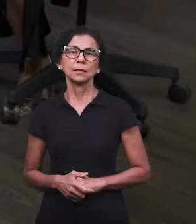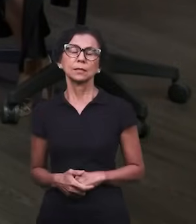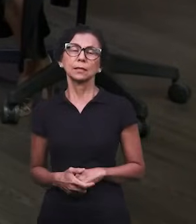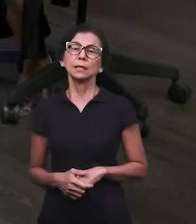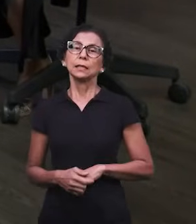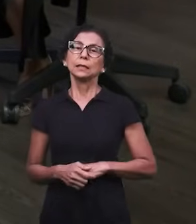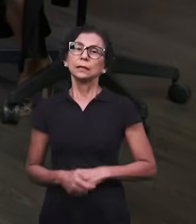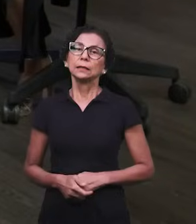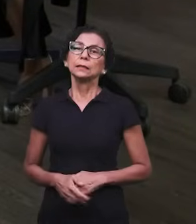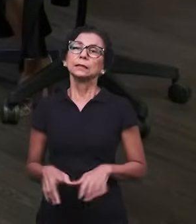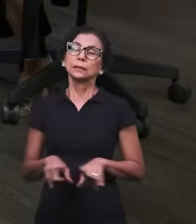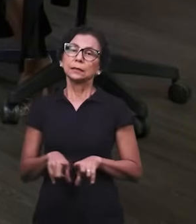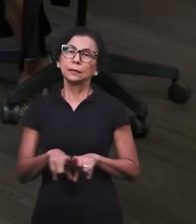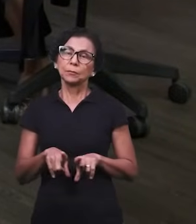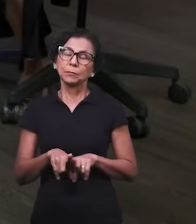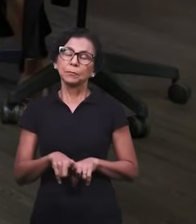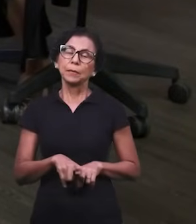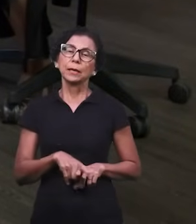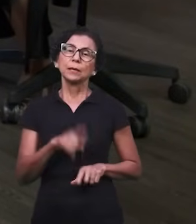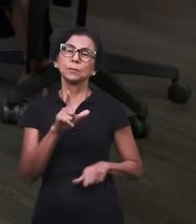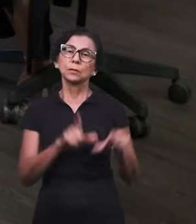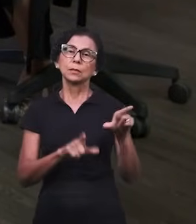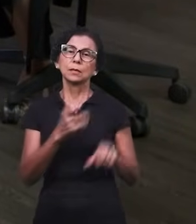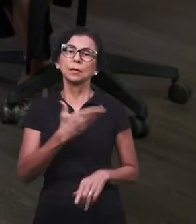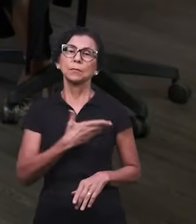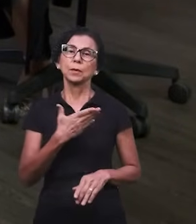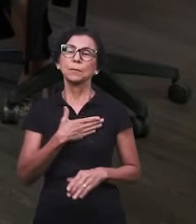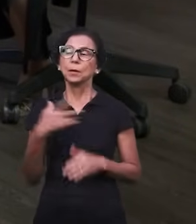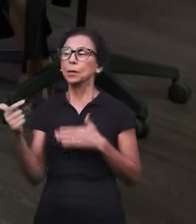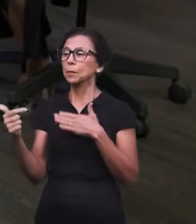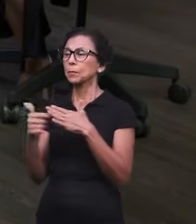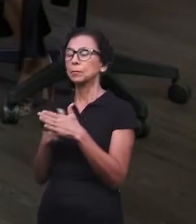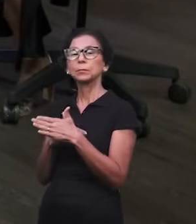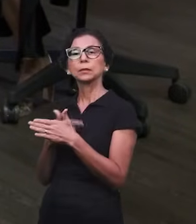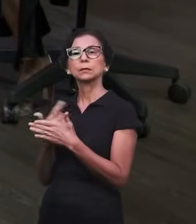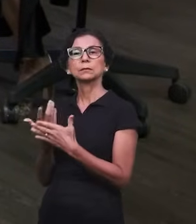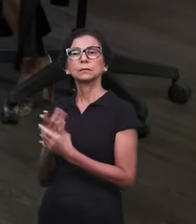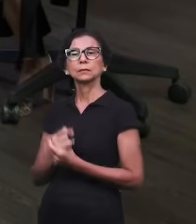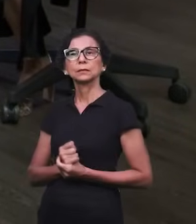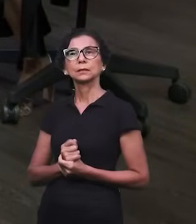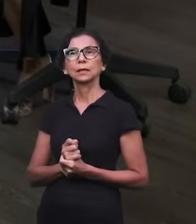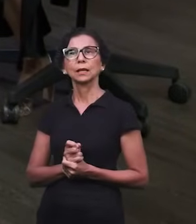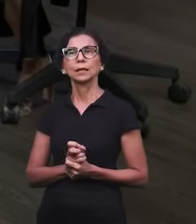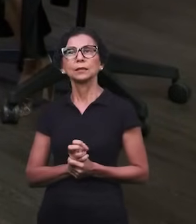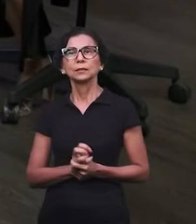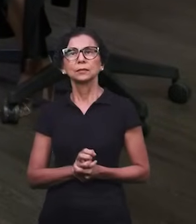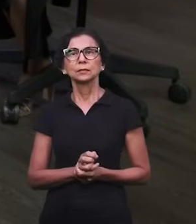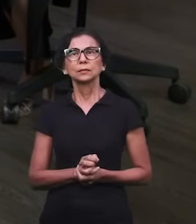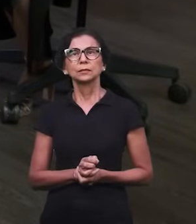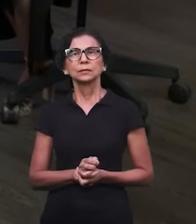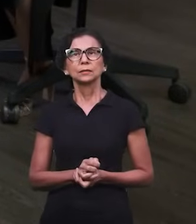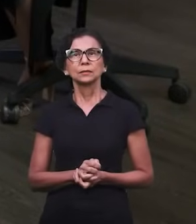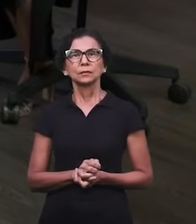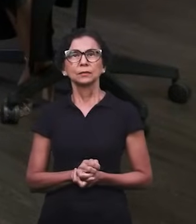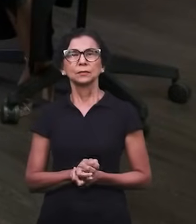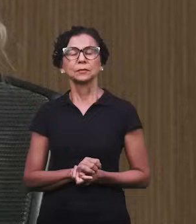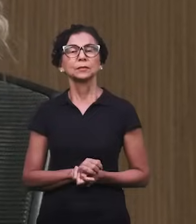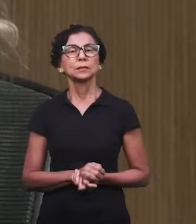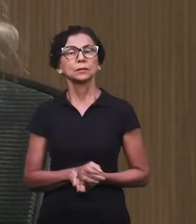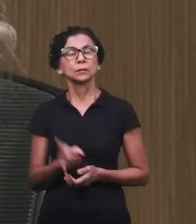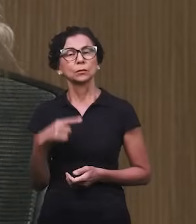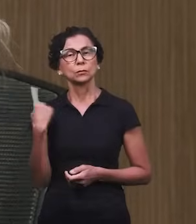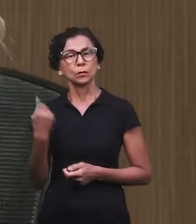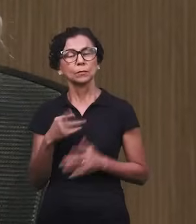eles querem saber do Senhor. Eles vêm, muitas vezes, até perguntar pra gente, né, fazer perguntas e tudo mais. Então, é uma oportunidade que a gente tem